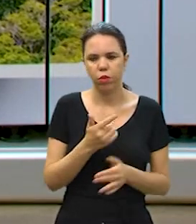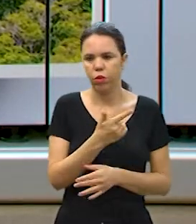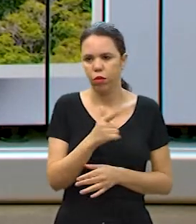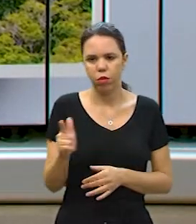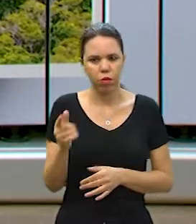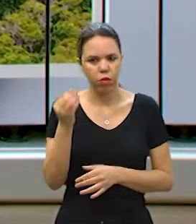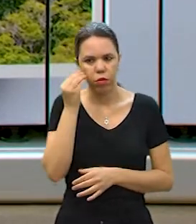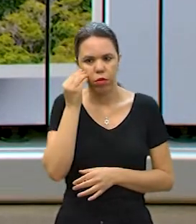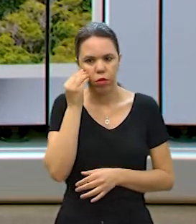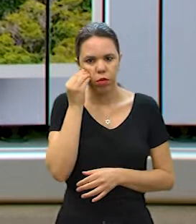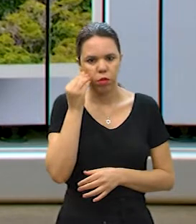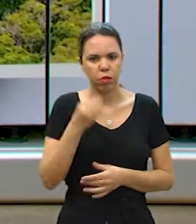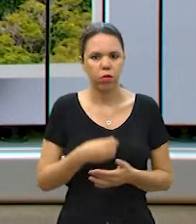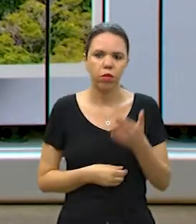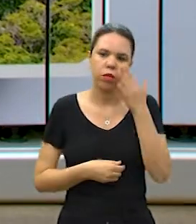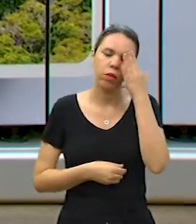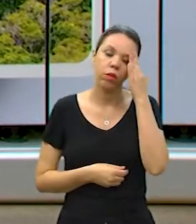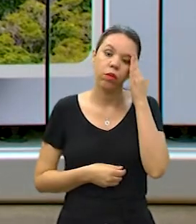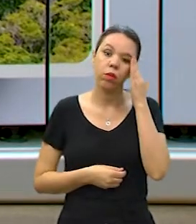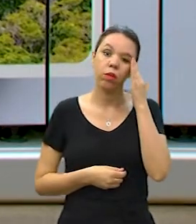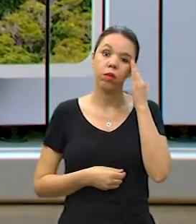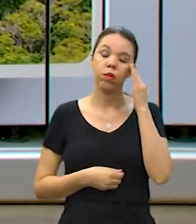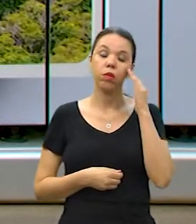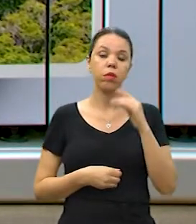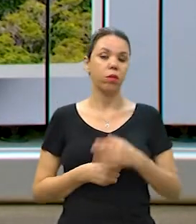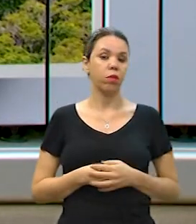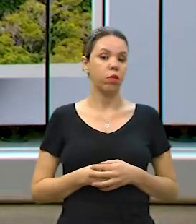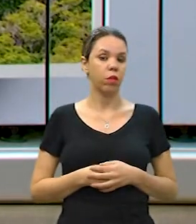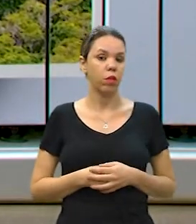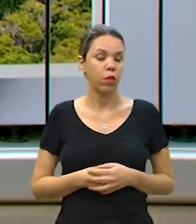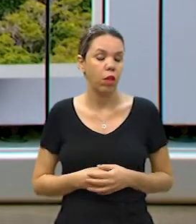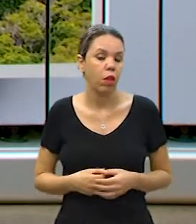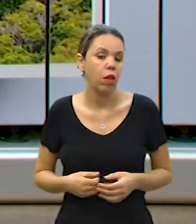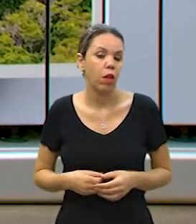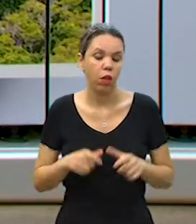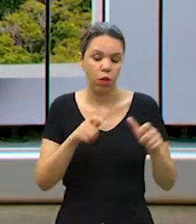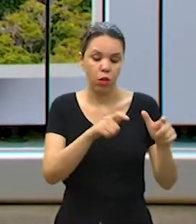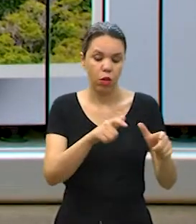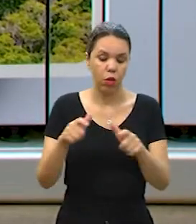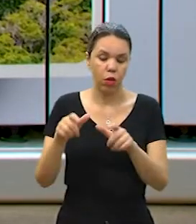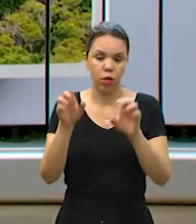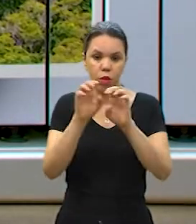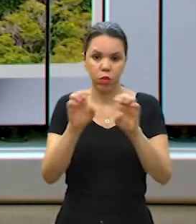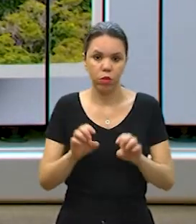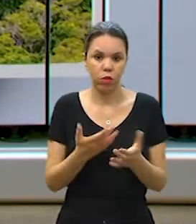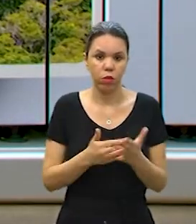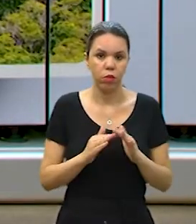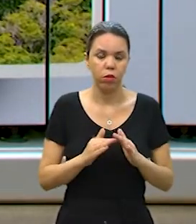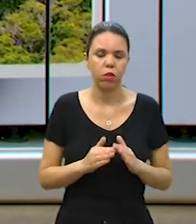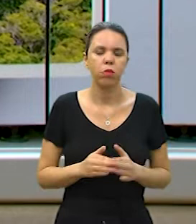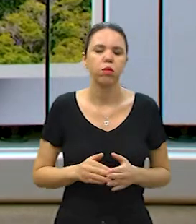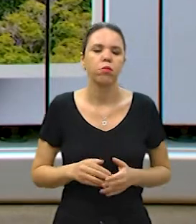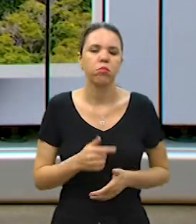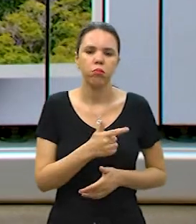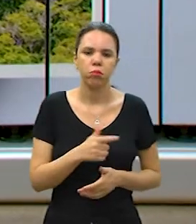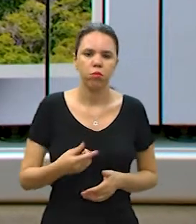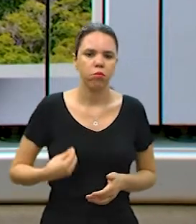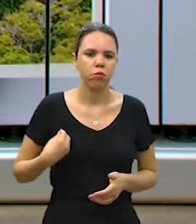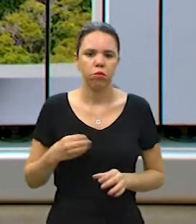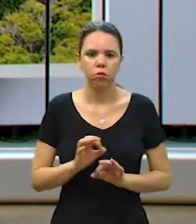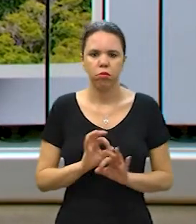têm testagens, né? E as condições físicas das escolas, elas não